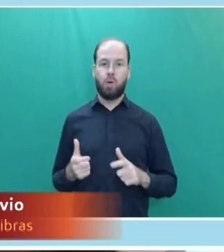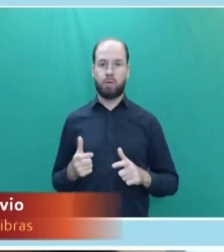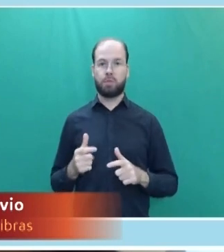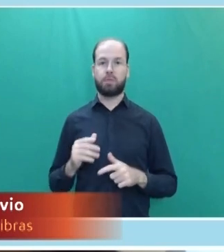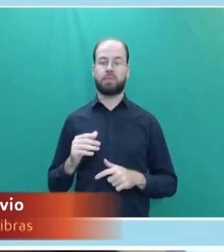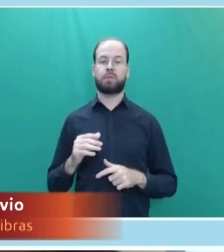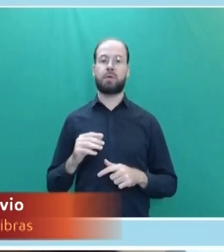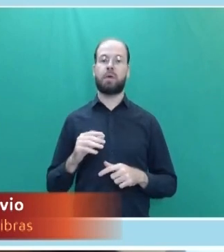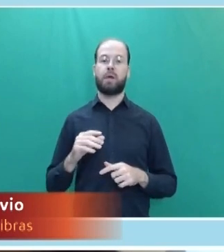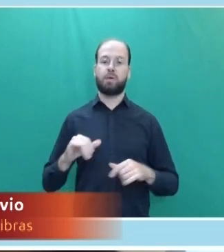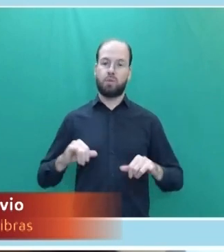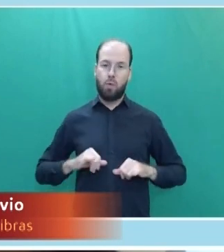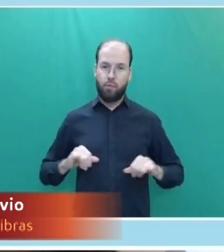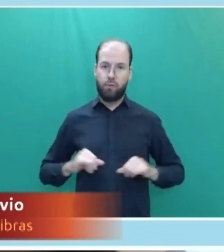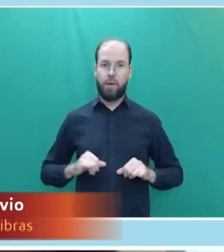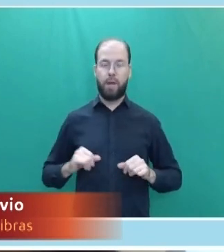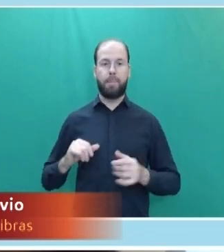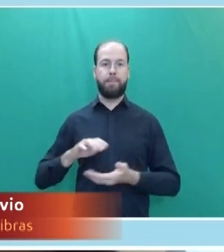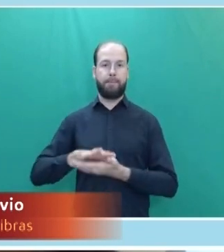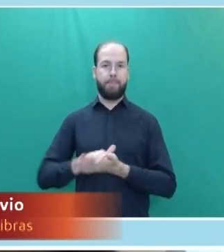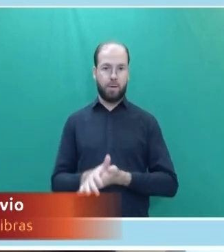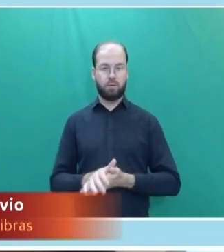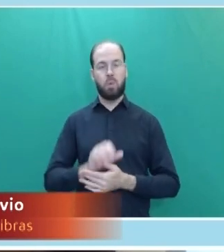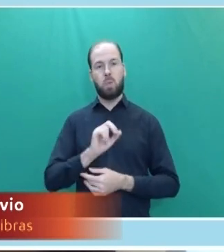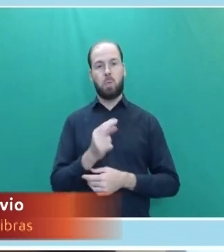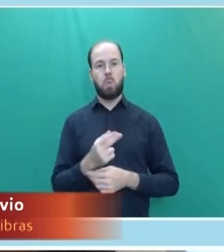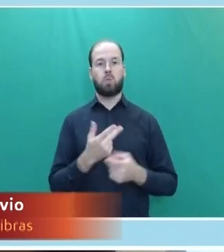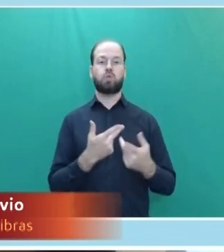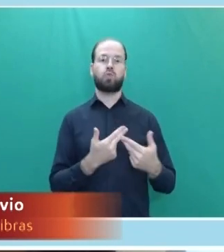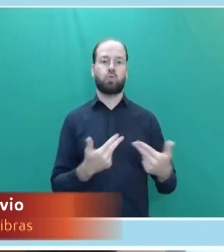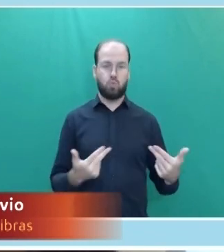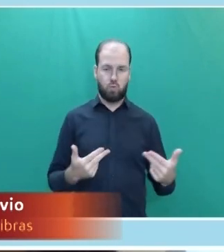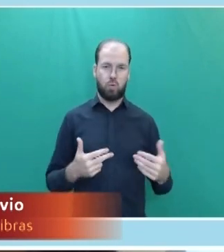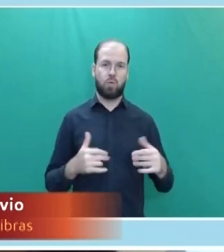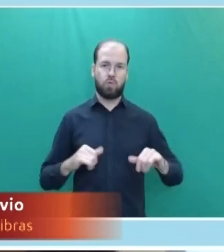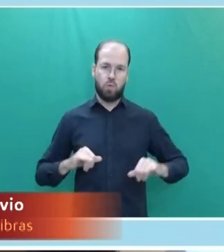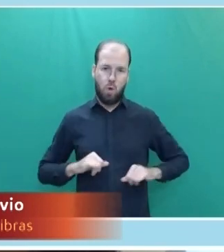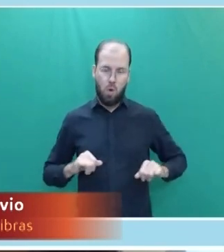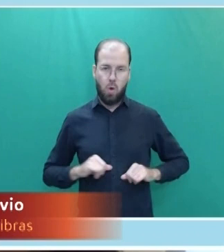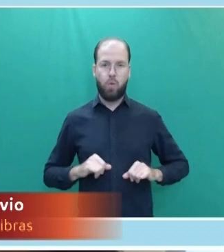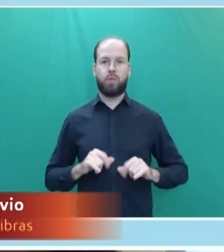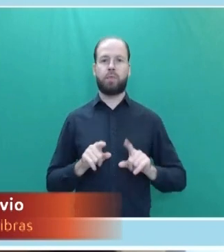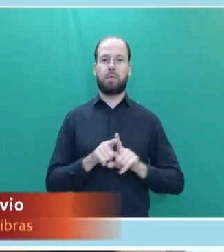determinados preconceitos, ou em situações de vulnerabilidade, ou de prostituição,